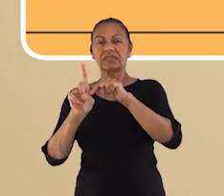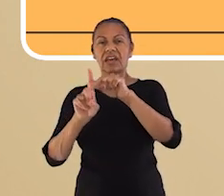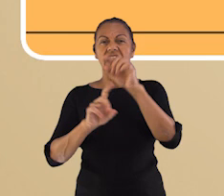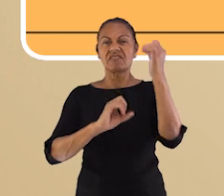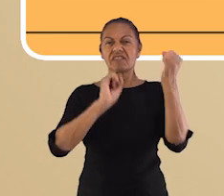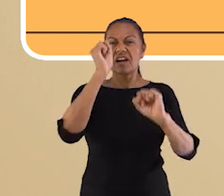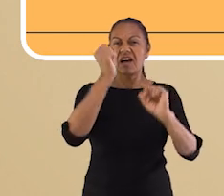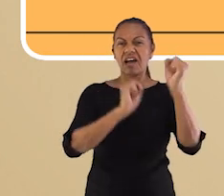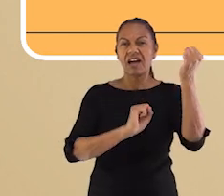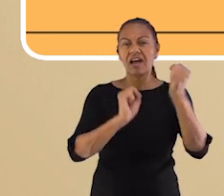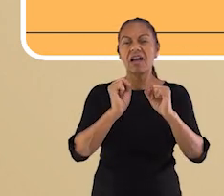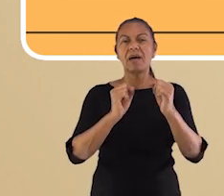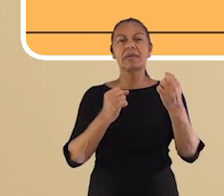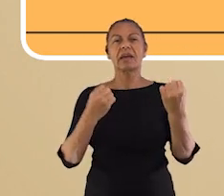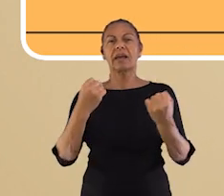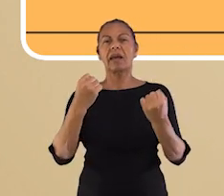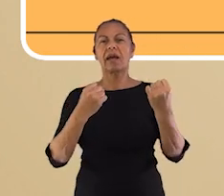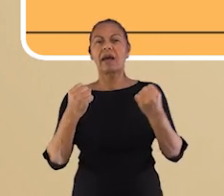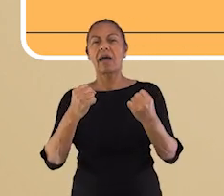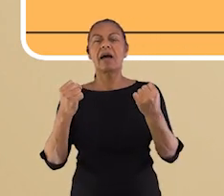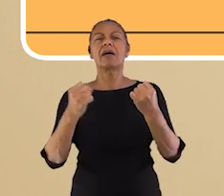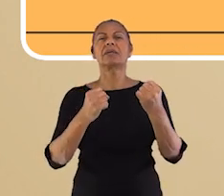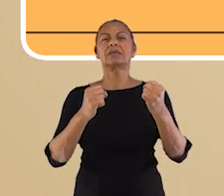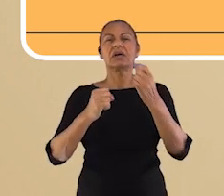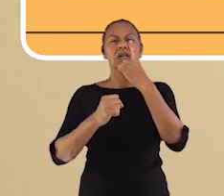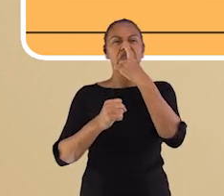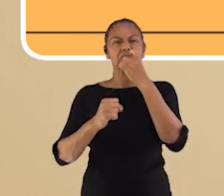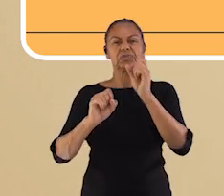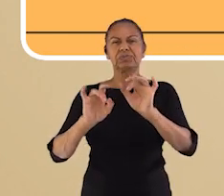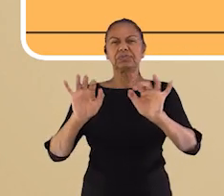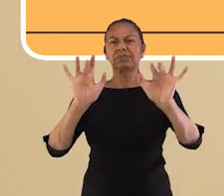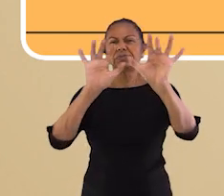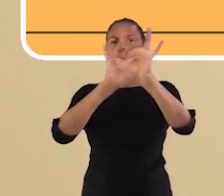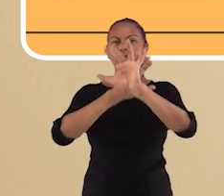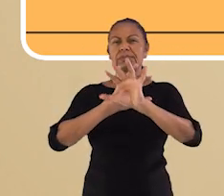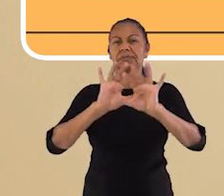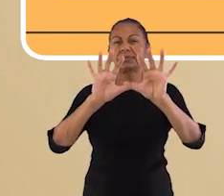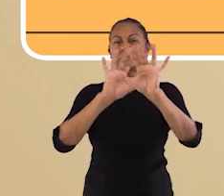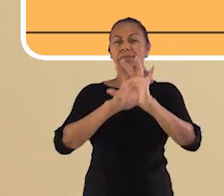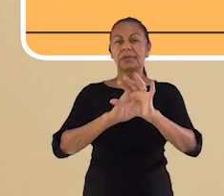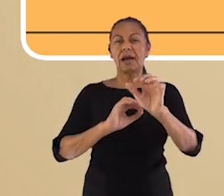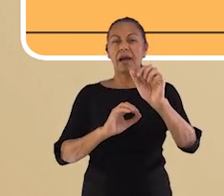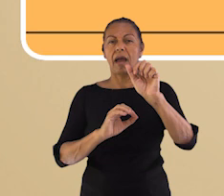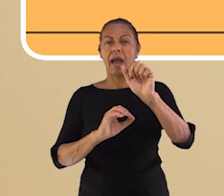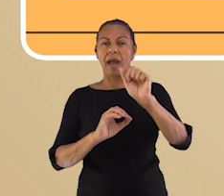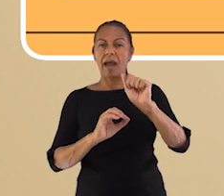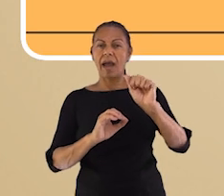calor e bloqueiam o vento, a poluição atmosférica causada pelas